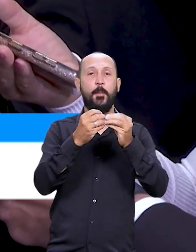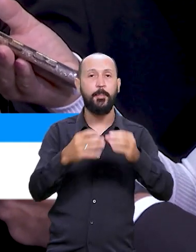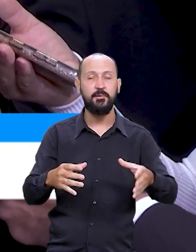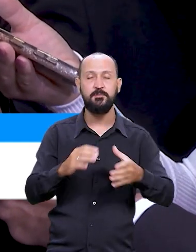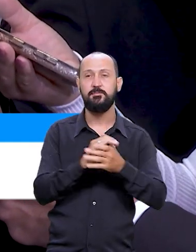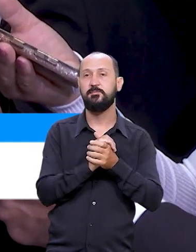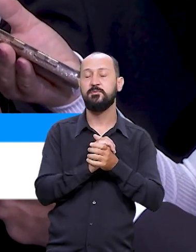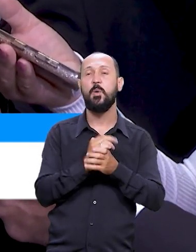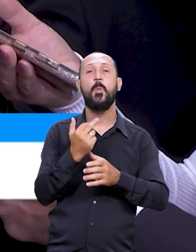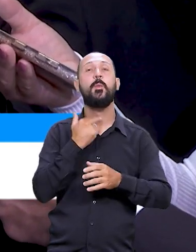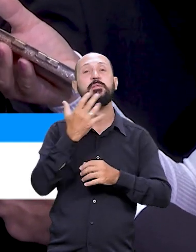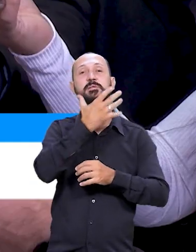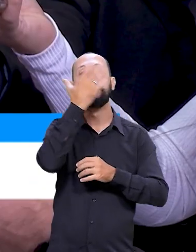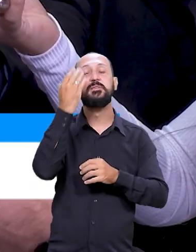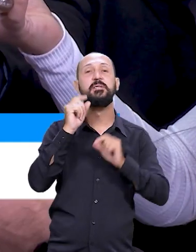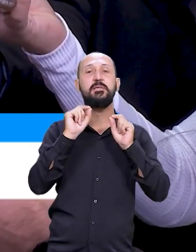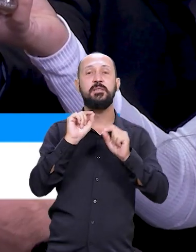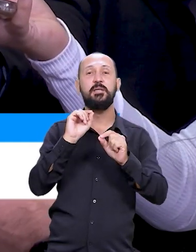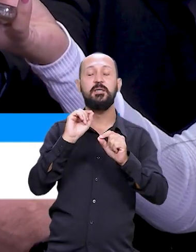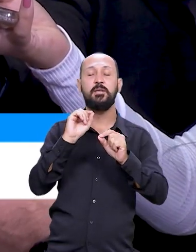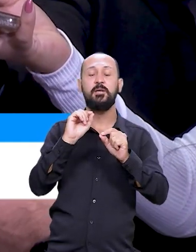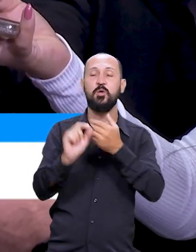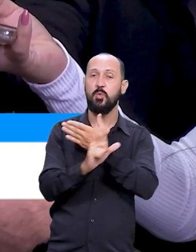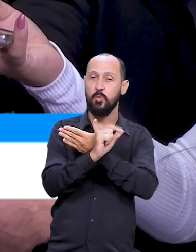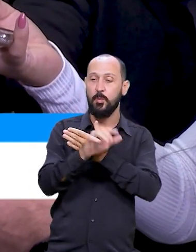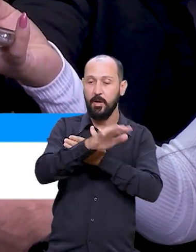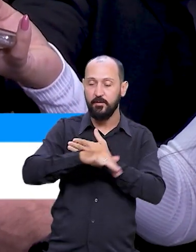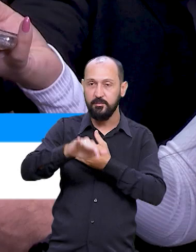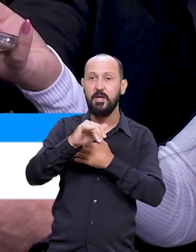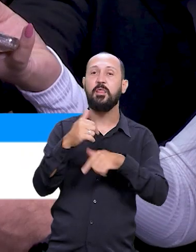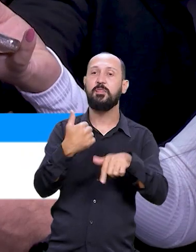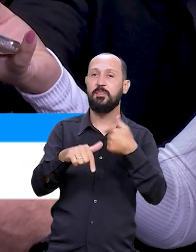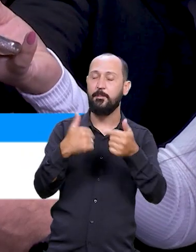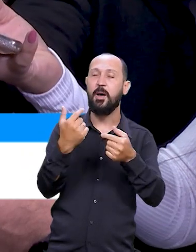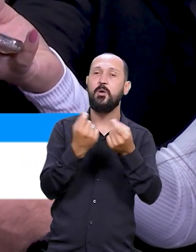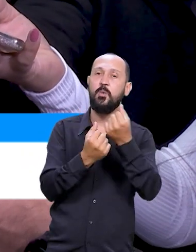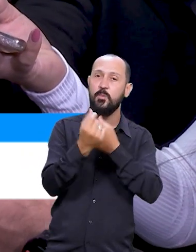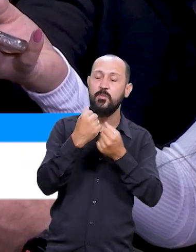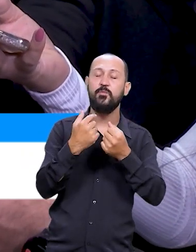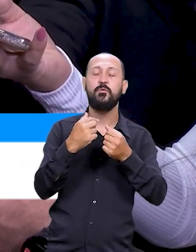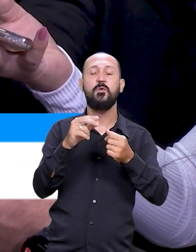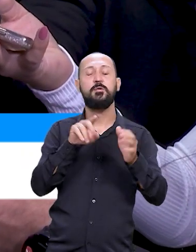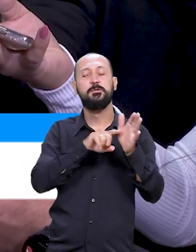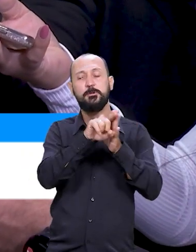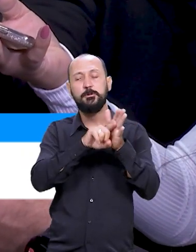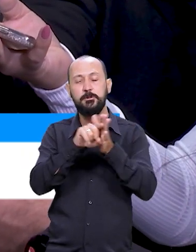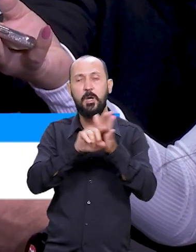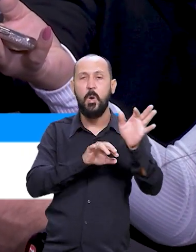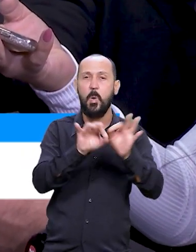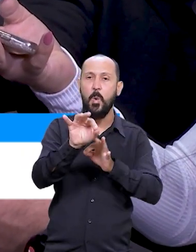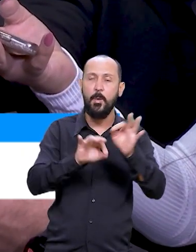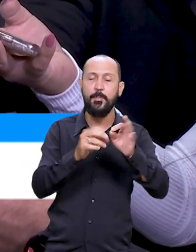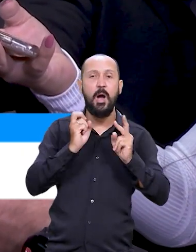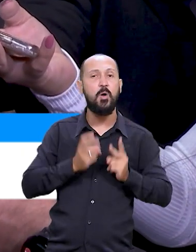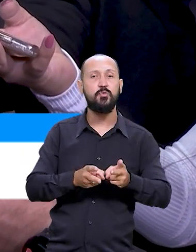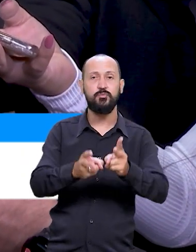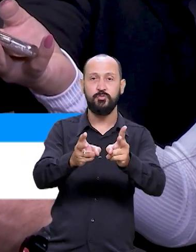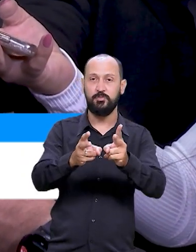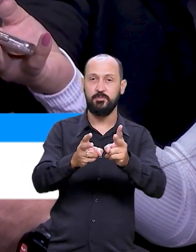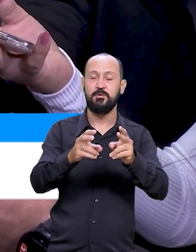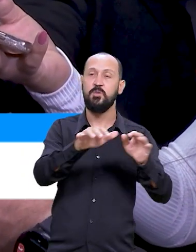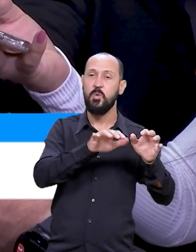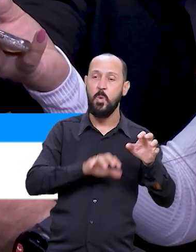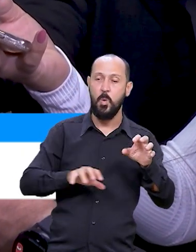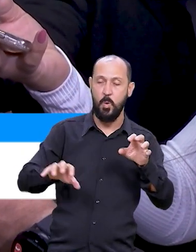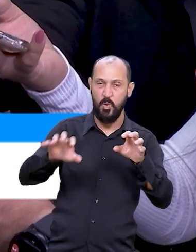o projeto a ponto de prejudicá-lo. Mas a gente não pode esquecer que dentro do Pantanal existe atividade econômica. Então foi muito bem trabalhada e construída